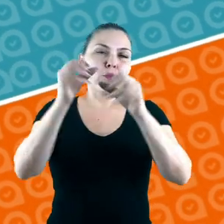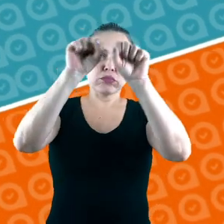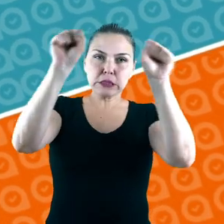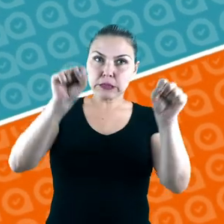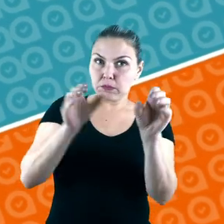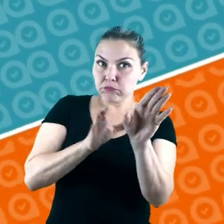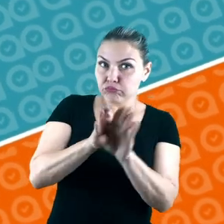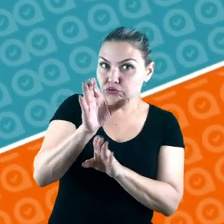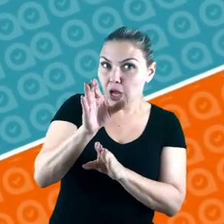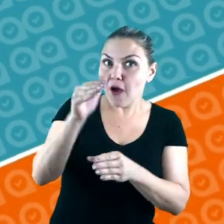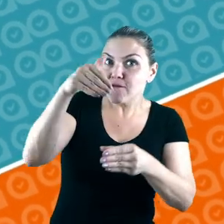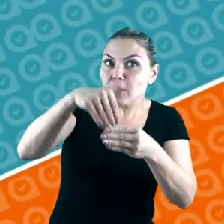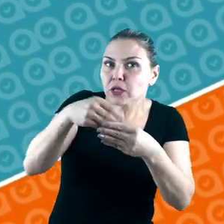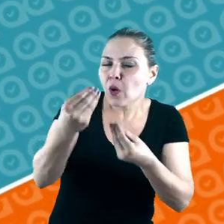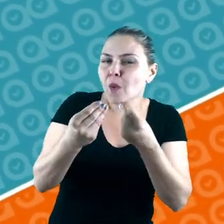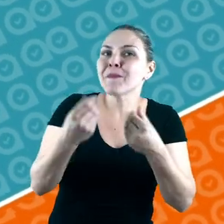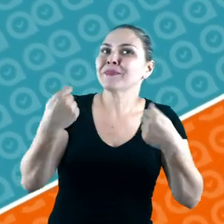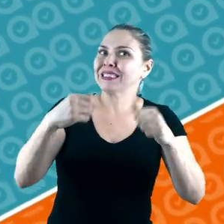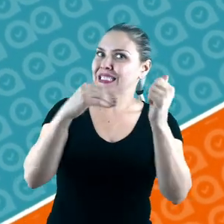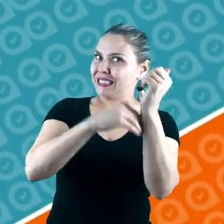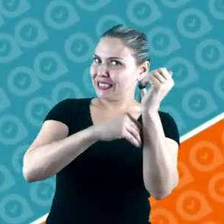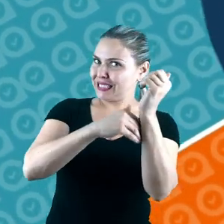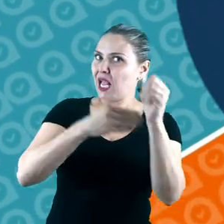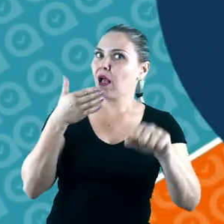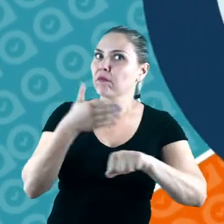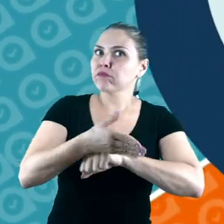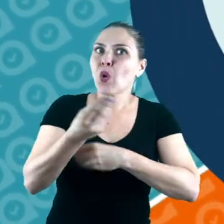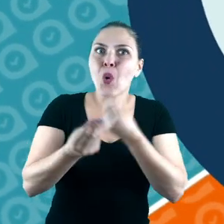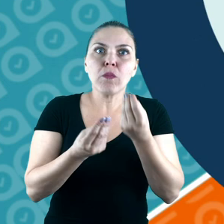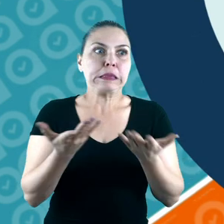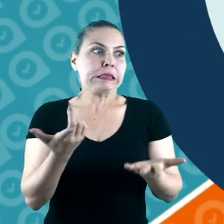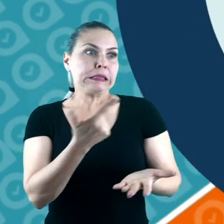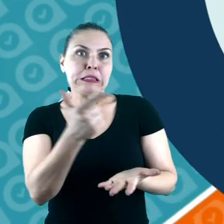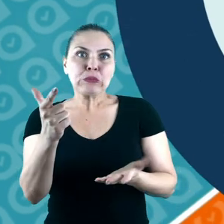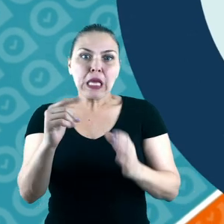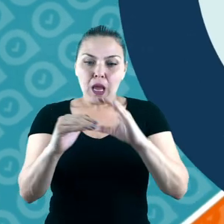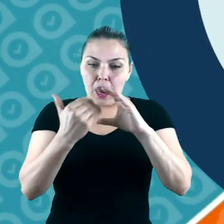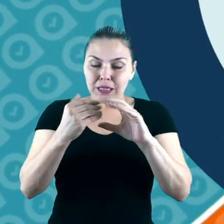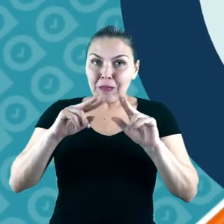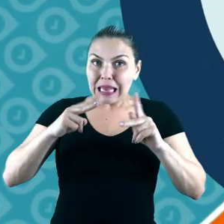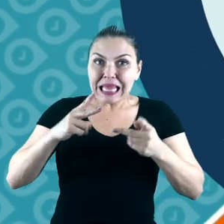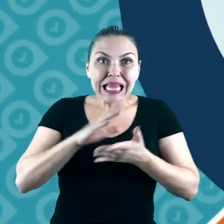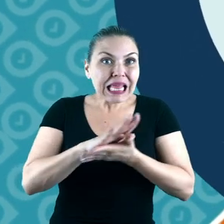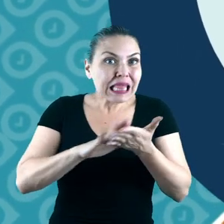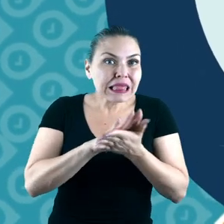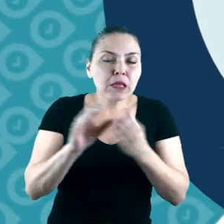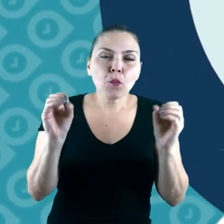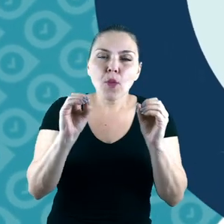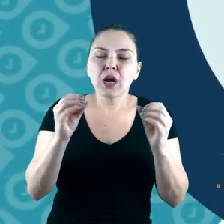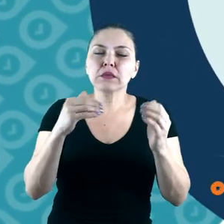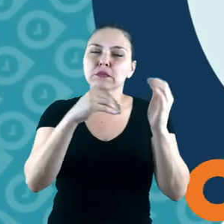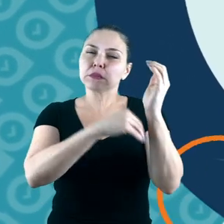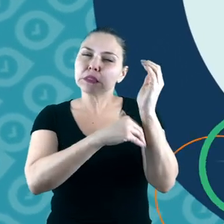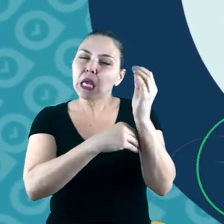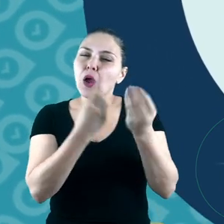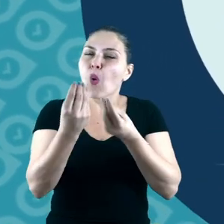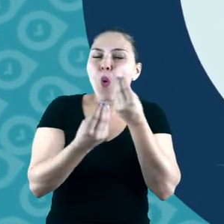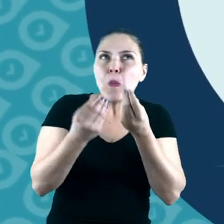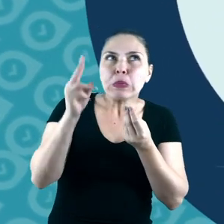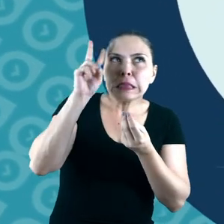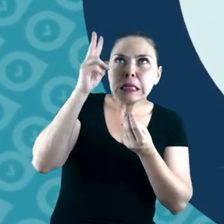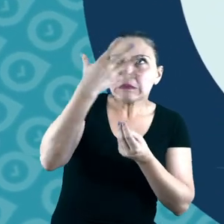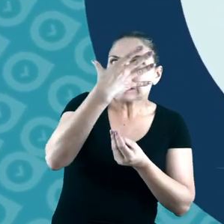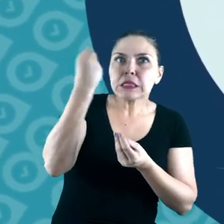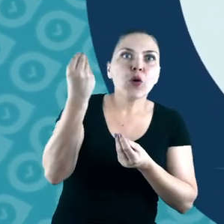precisará utilizar sua senha de acesso. Caso não tenha recebido o link para geração de senha ou não se lembre